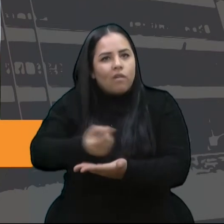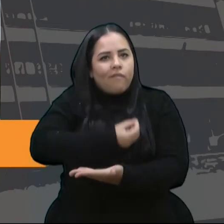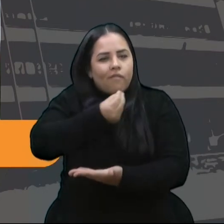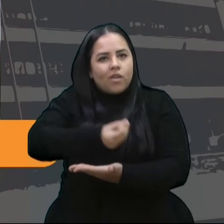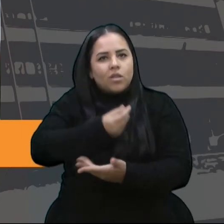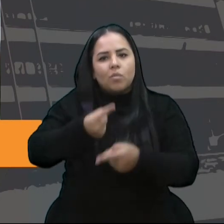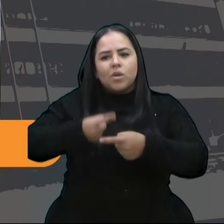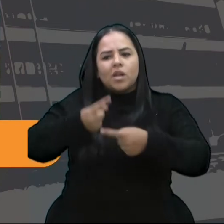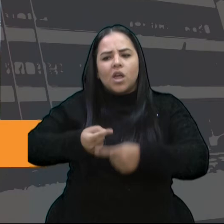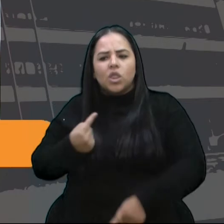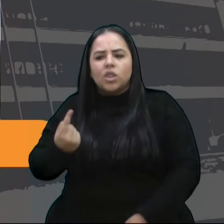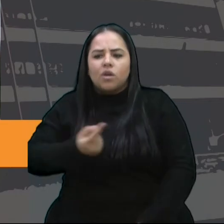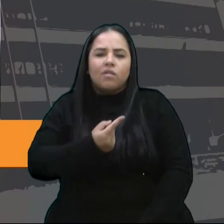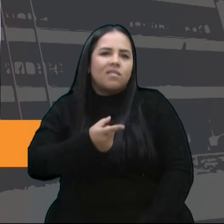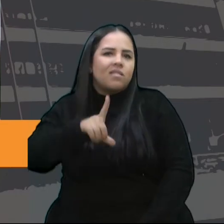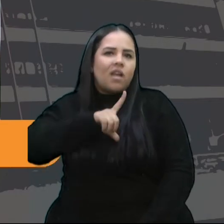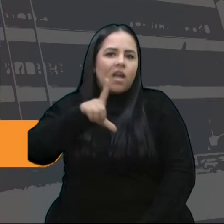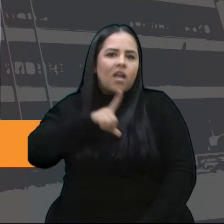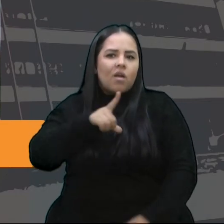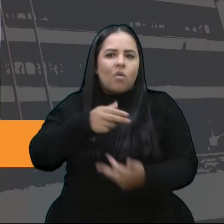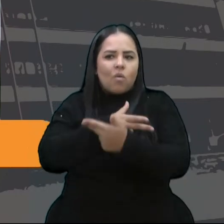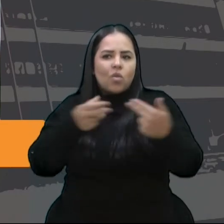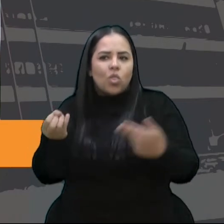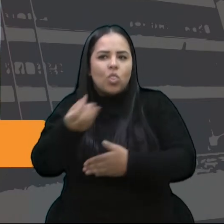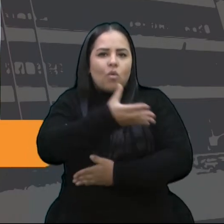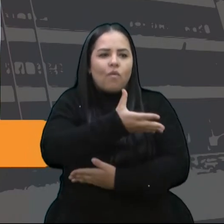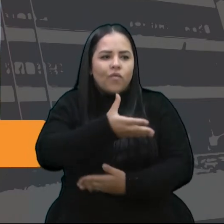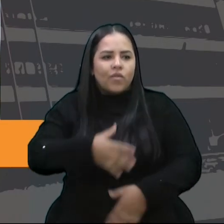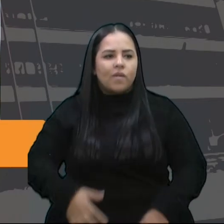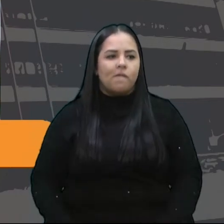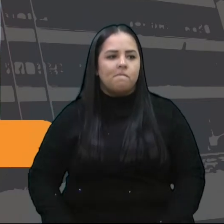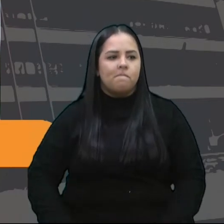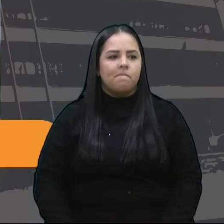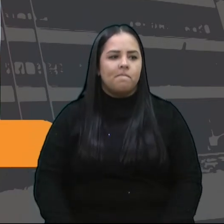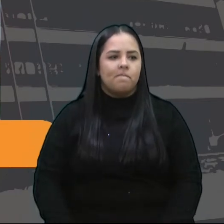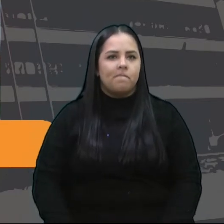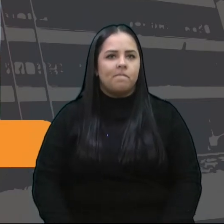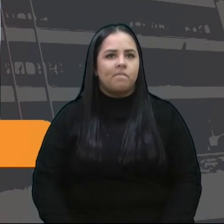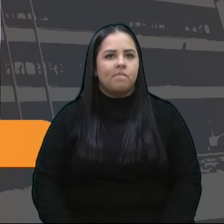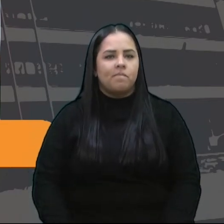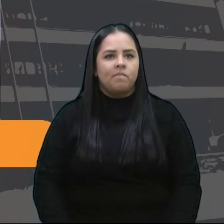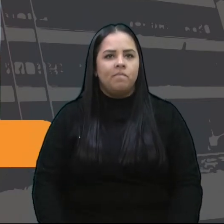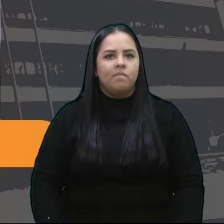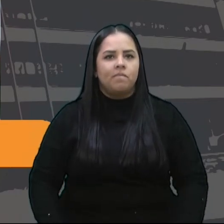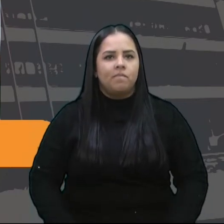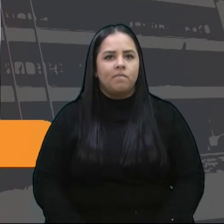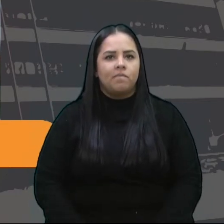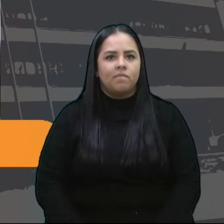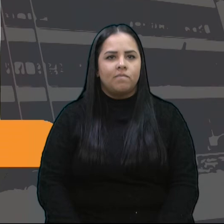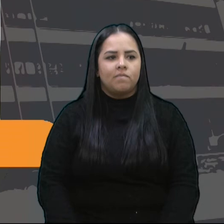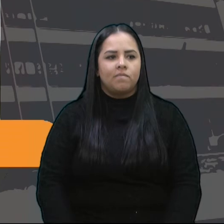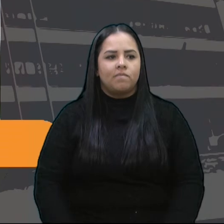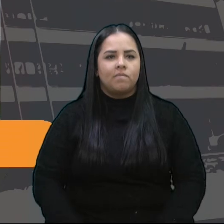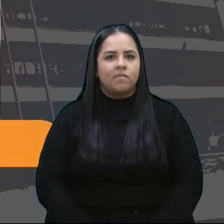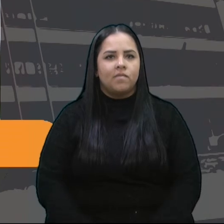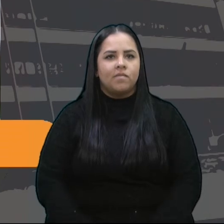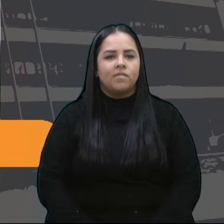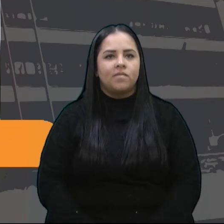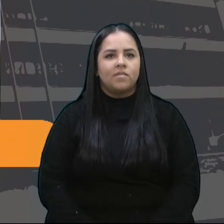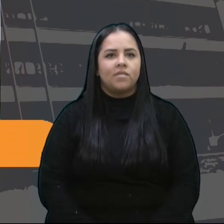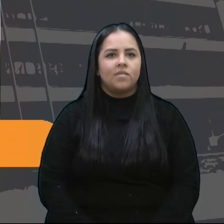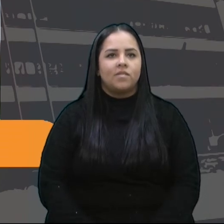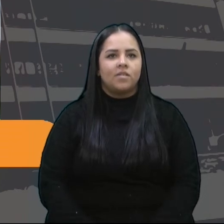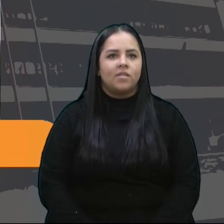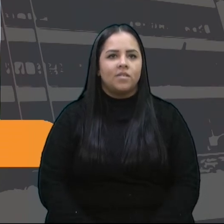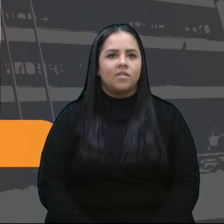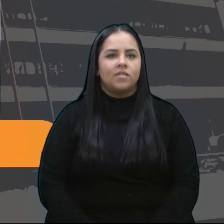lidando com algo tão novo, né? Então, acho que isso mexeu bastante com as cabecinhas pensantes ali. Acho